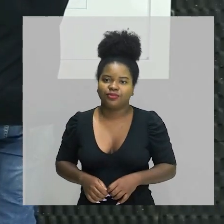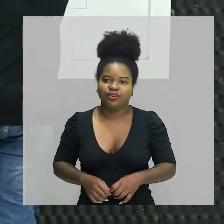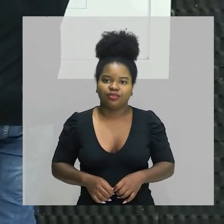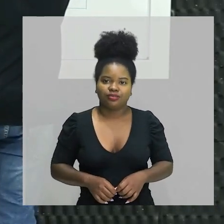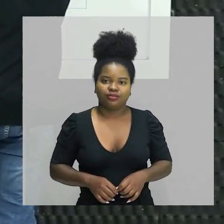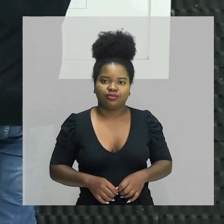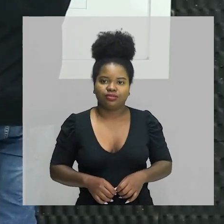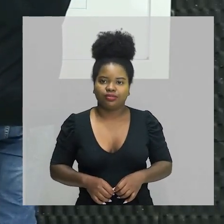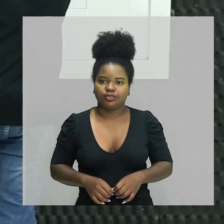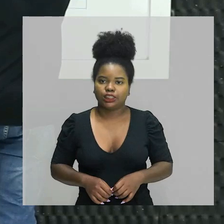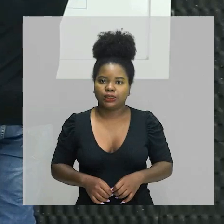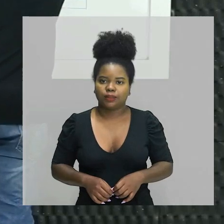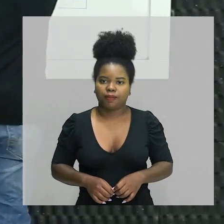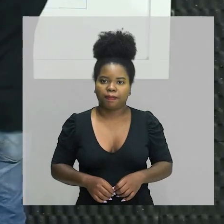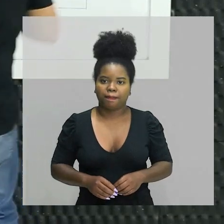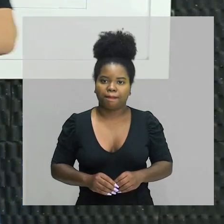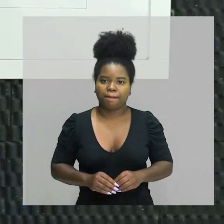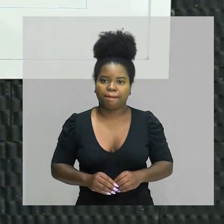Certo?